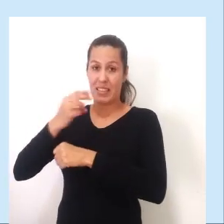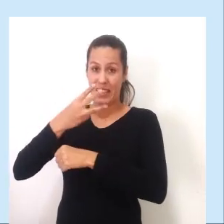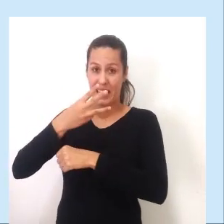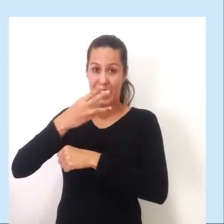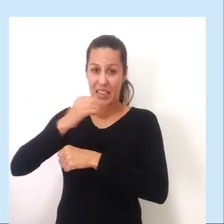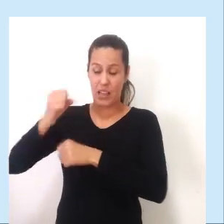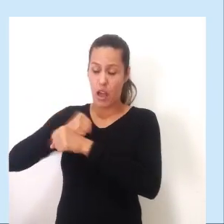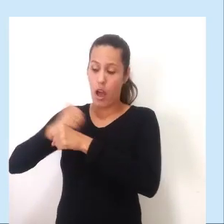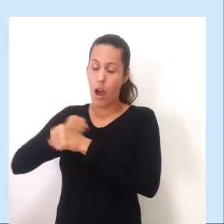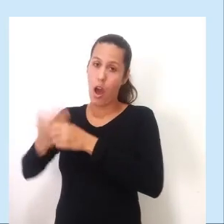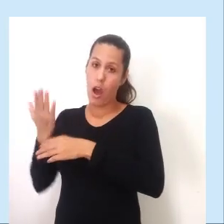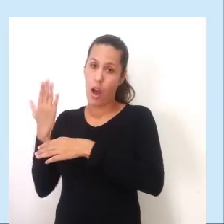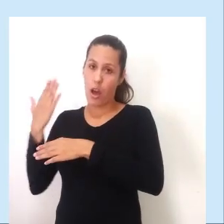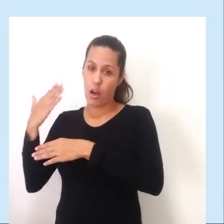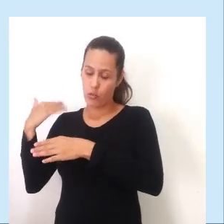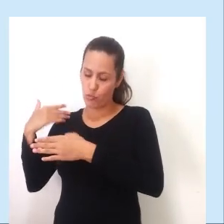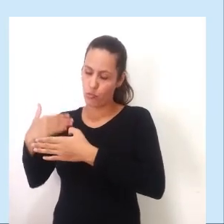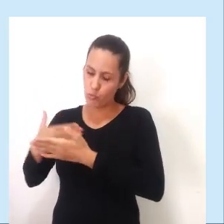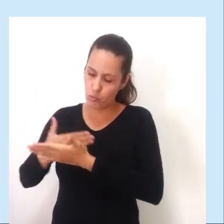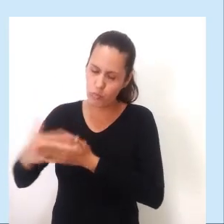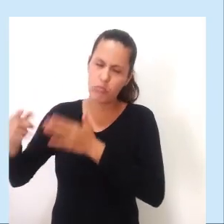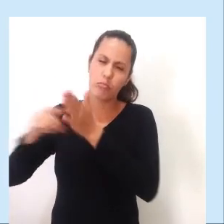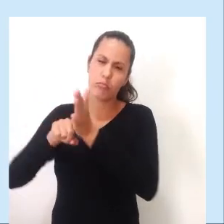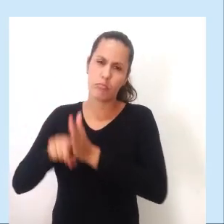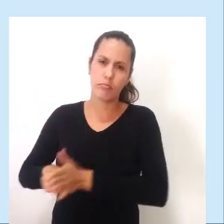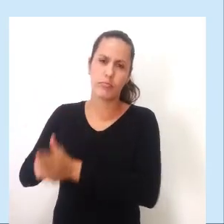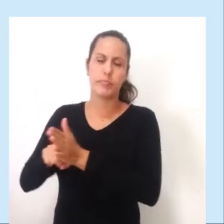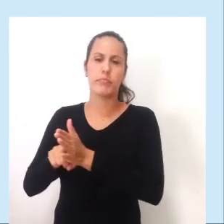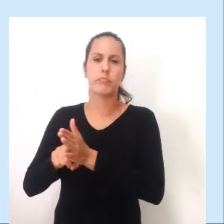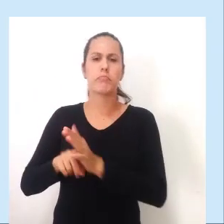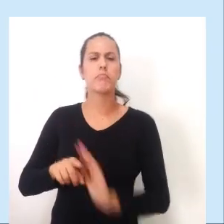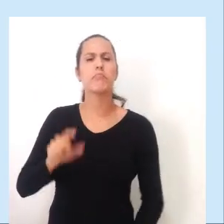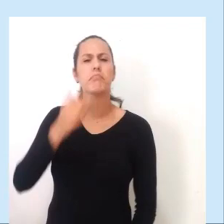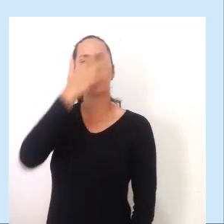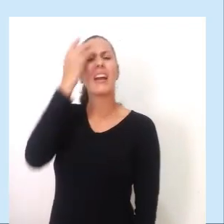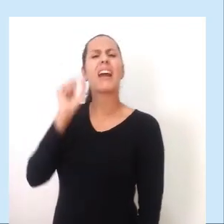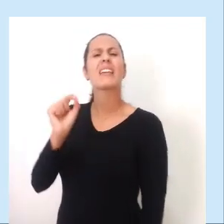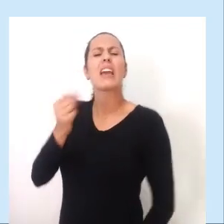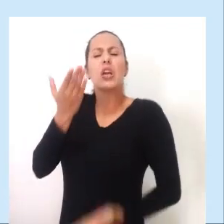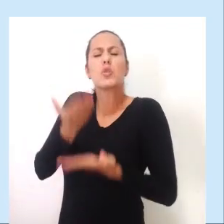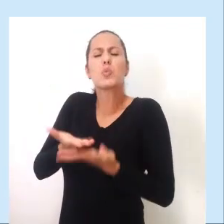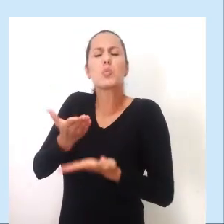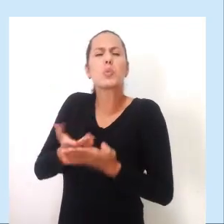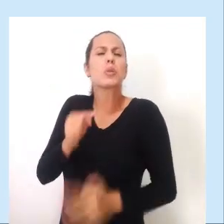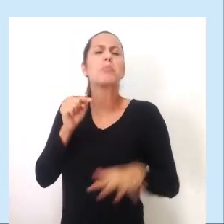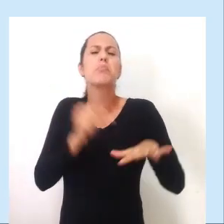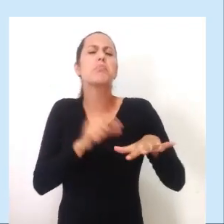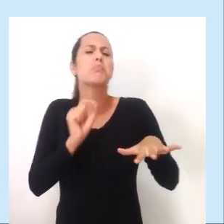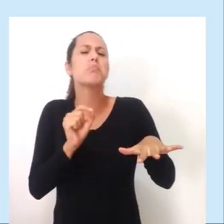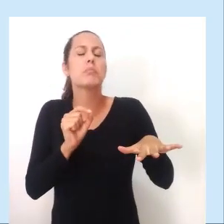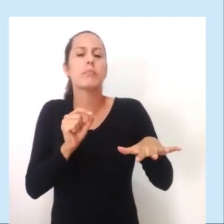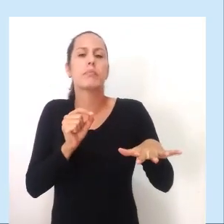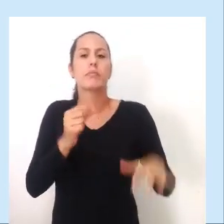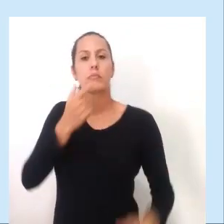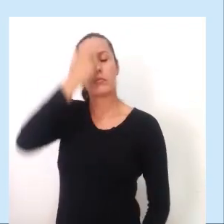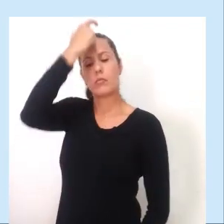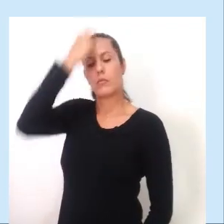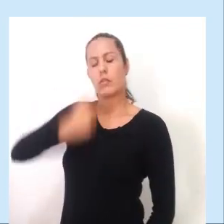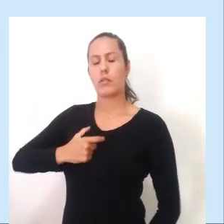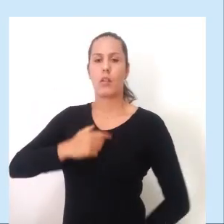atrás, ok? E quem estuda os fósseis? Os fósseis, quem estuda são